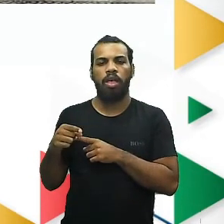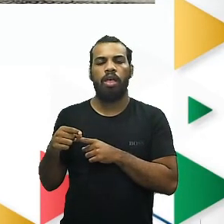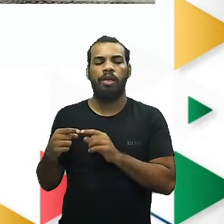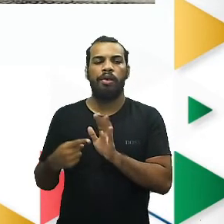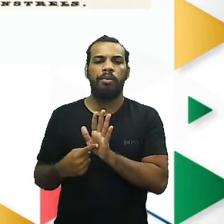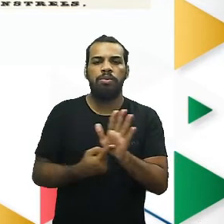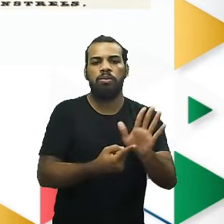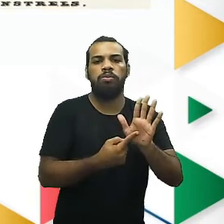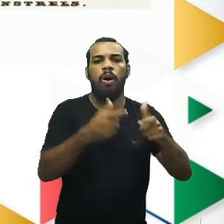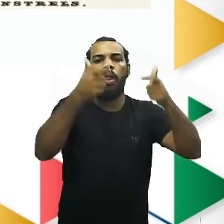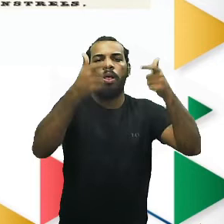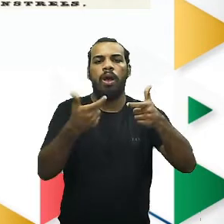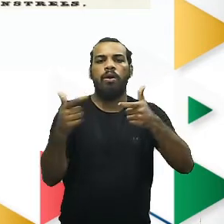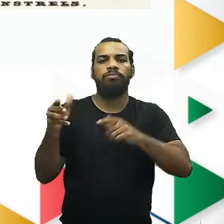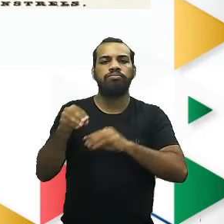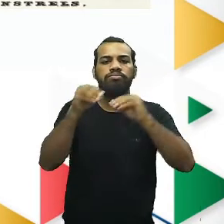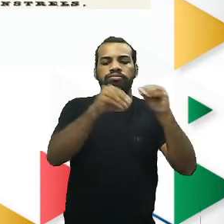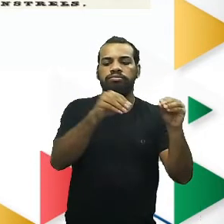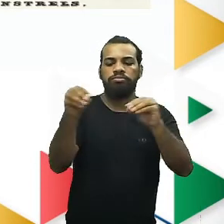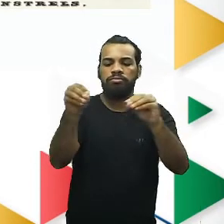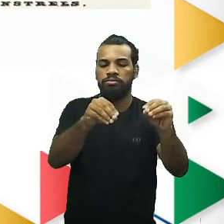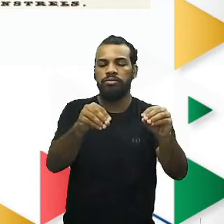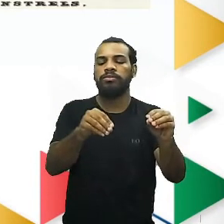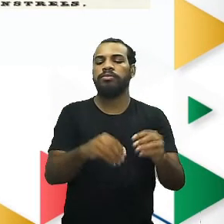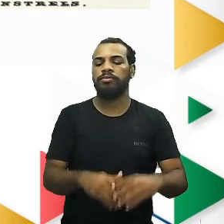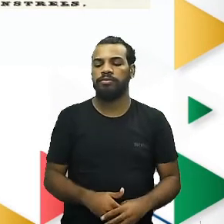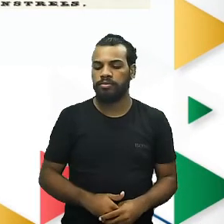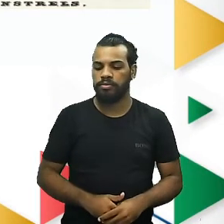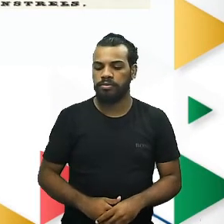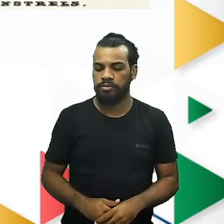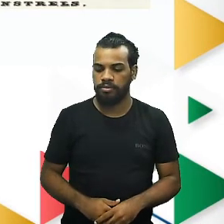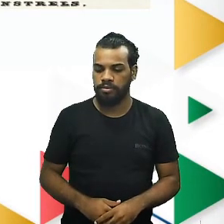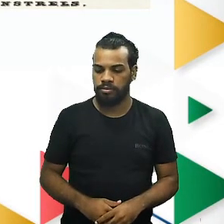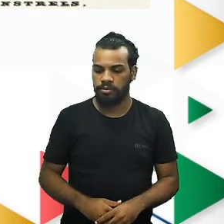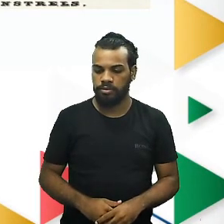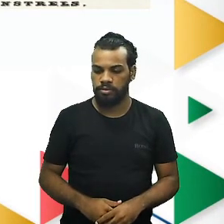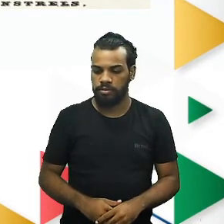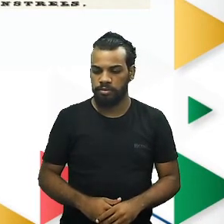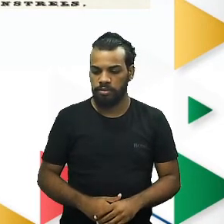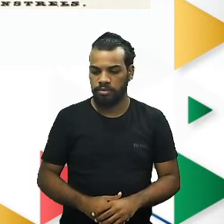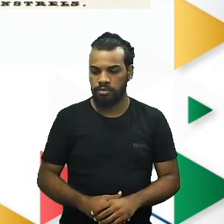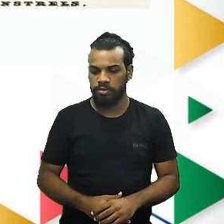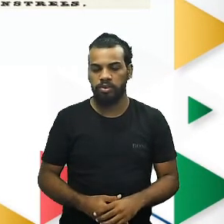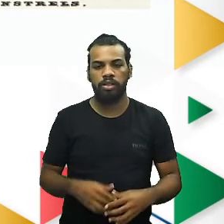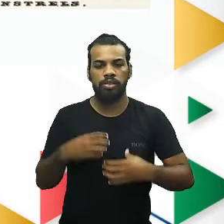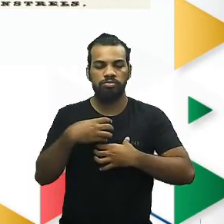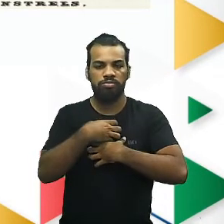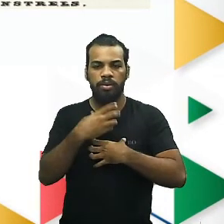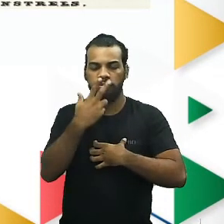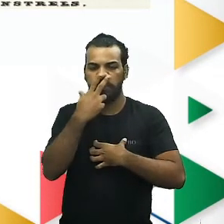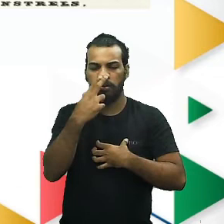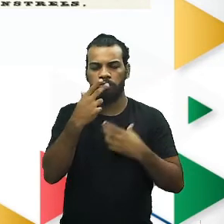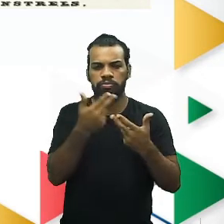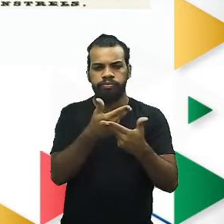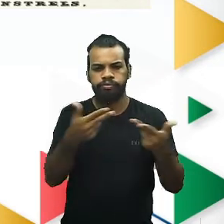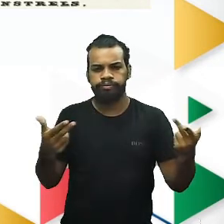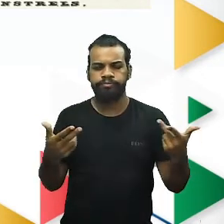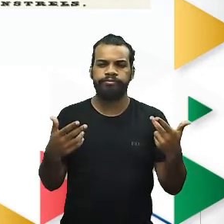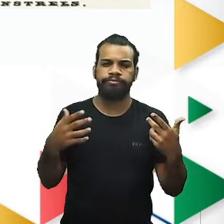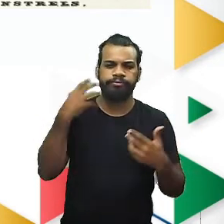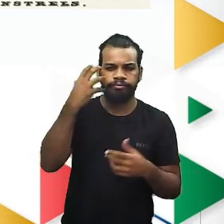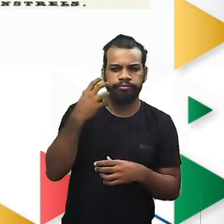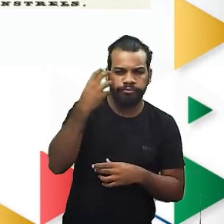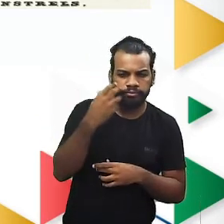de espetáculo. O programa consistia em uma mistura sentimental de baladas, números musicais